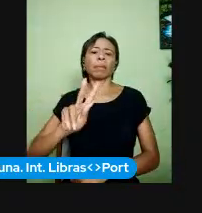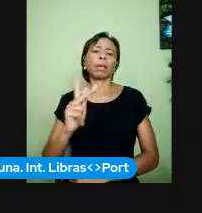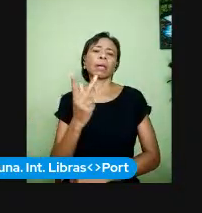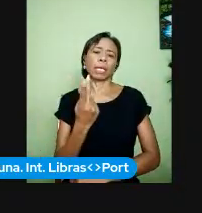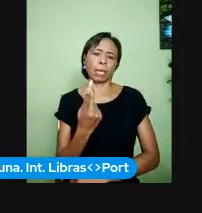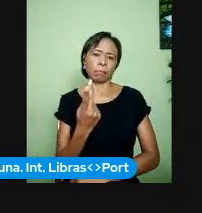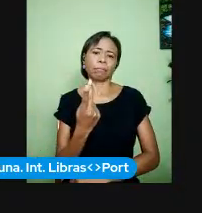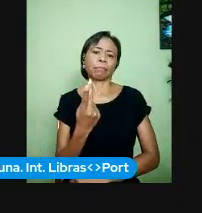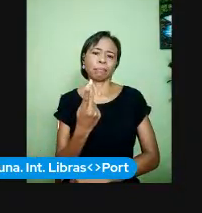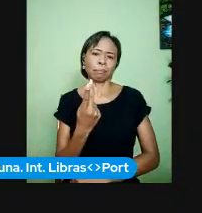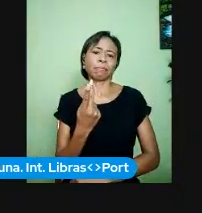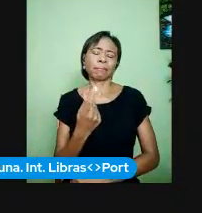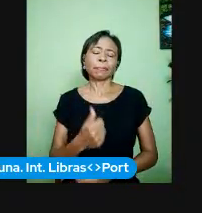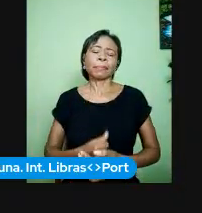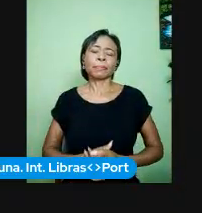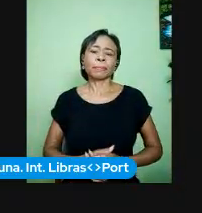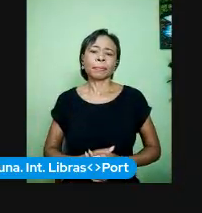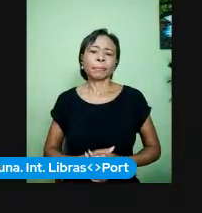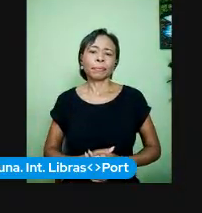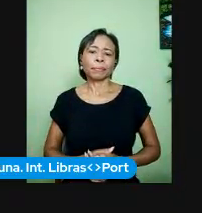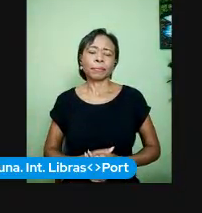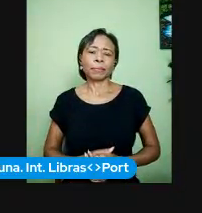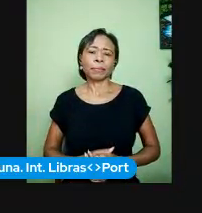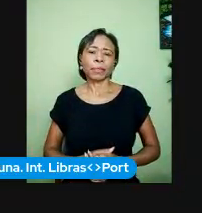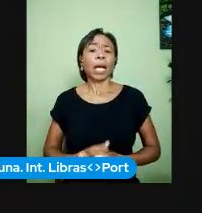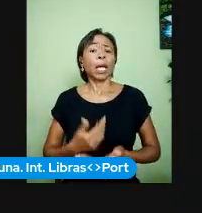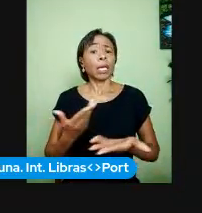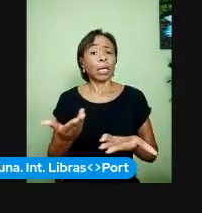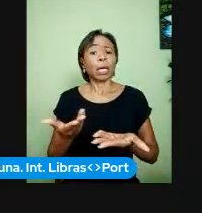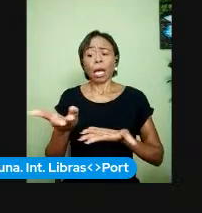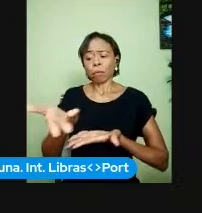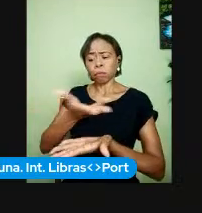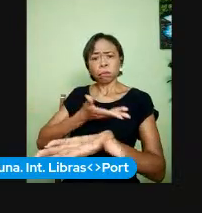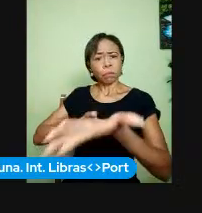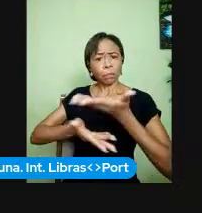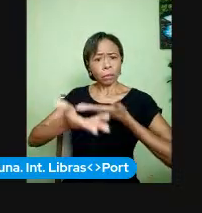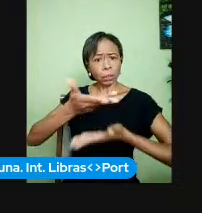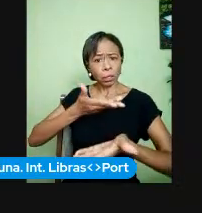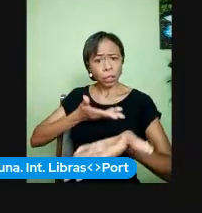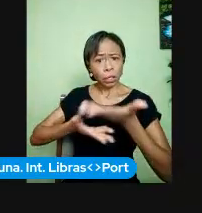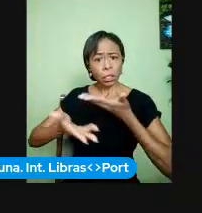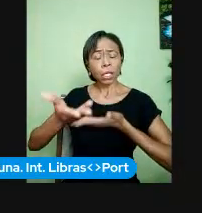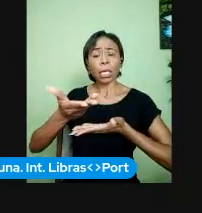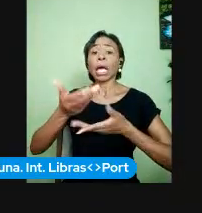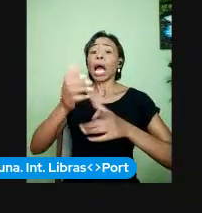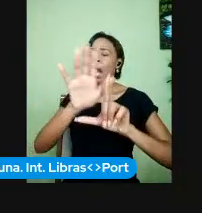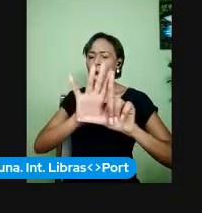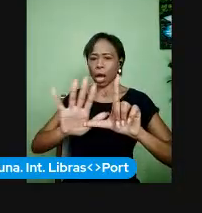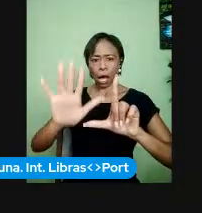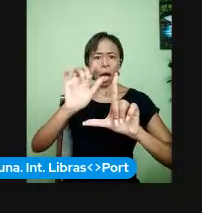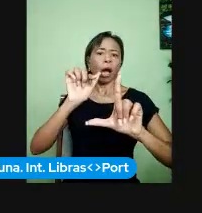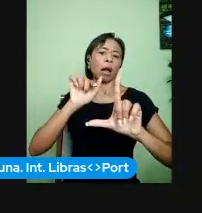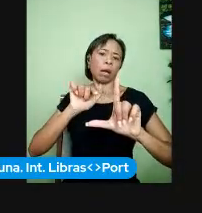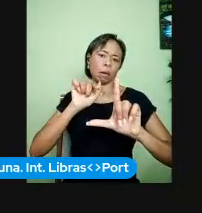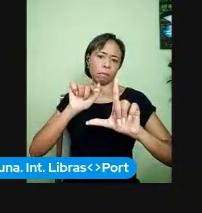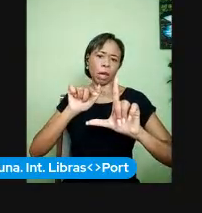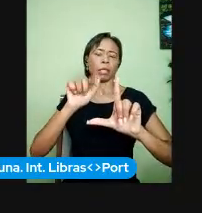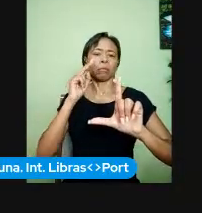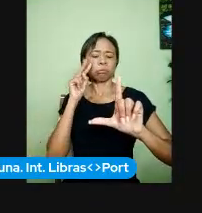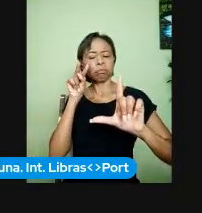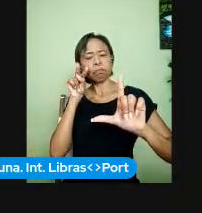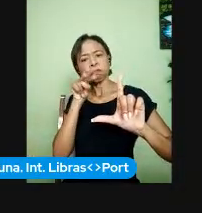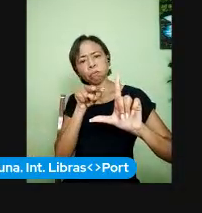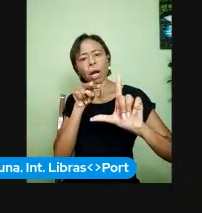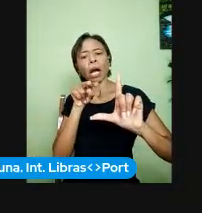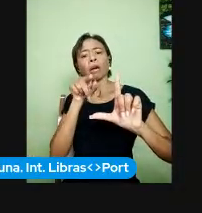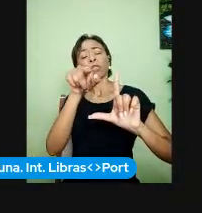seu serviço, né? E essa intermediação, a prefeitura só coloca a plataforma à disposição para você